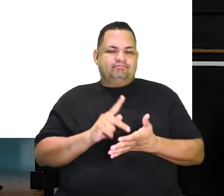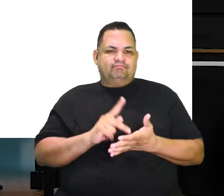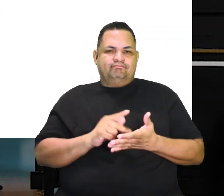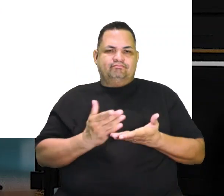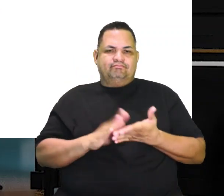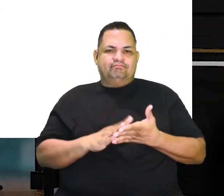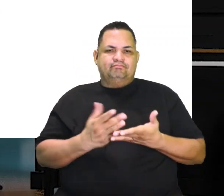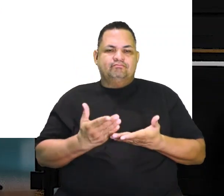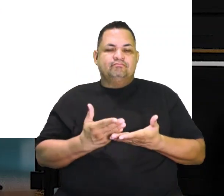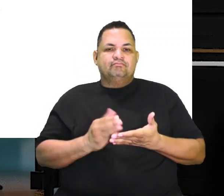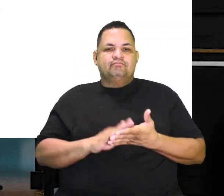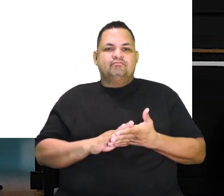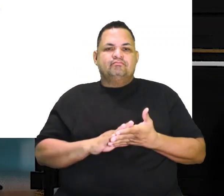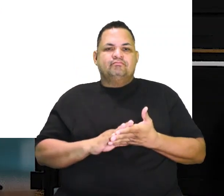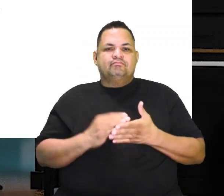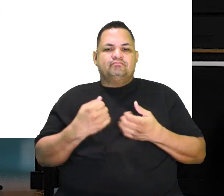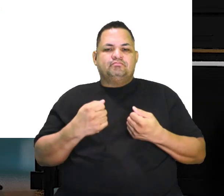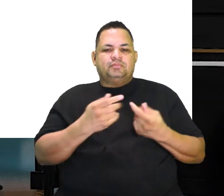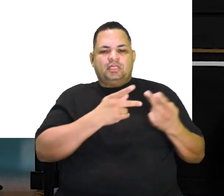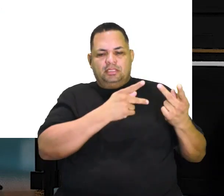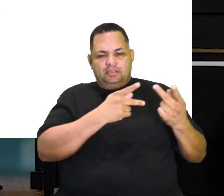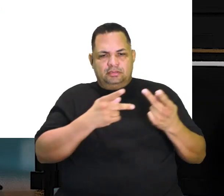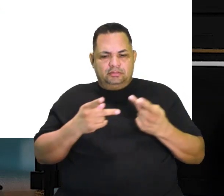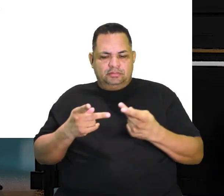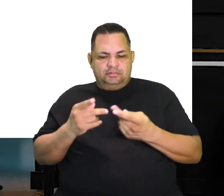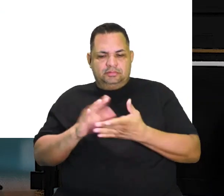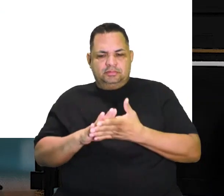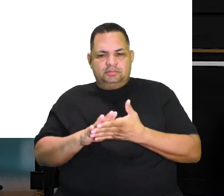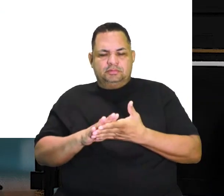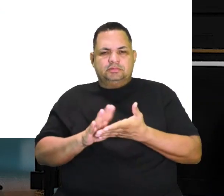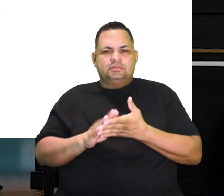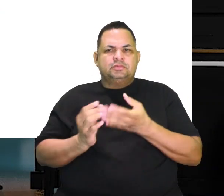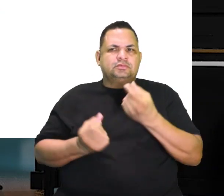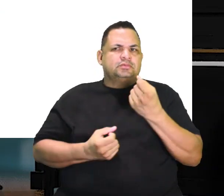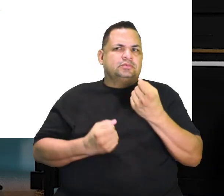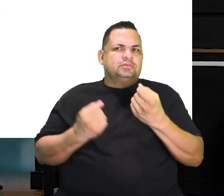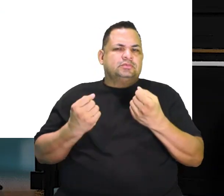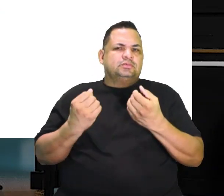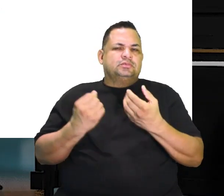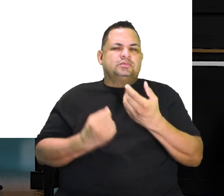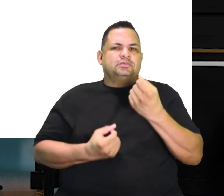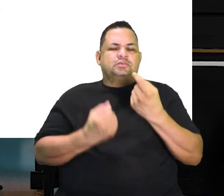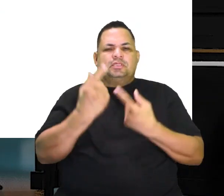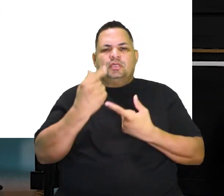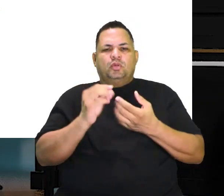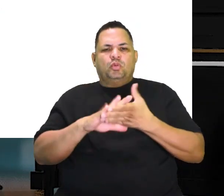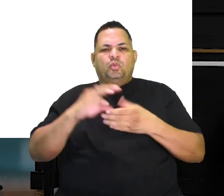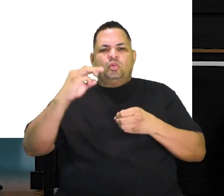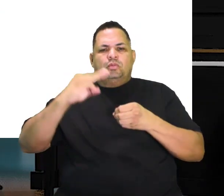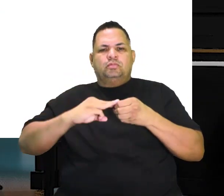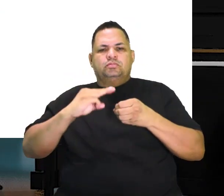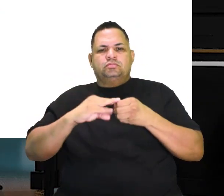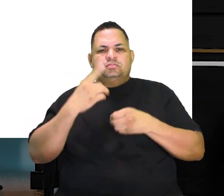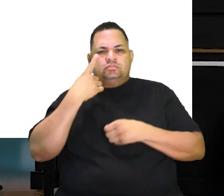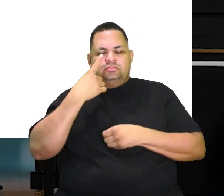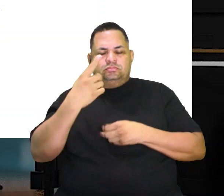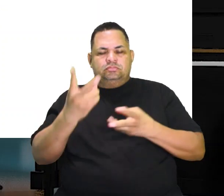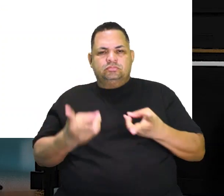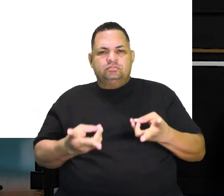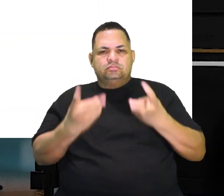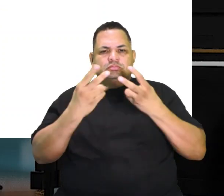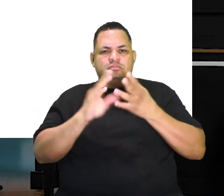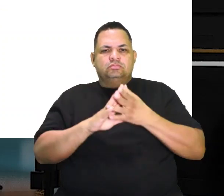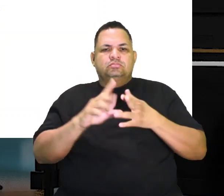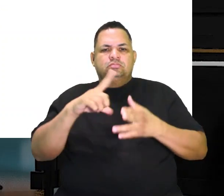só basta fazer uma visita em alguns municípios e começar a fazer o quê? A observação. E vamos perceber